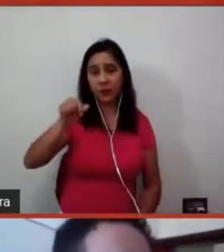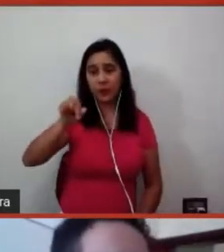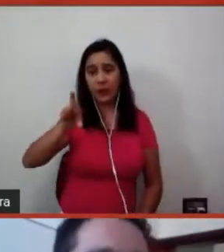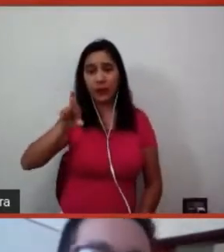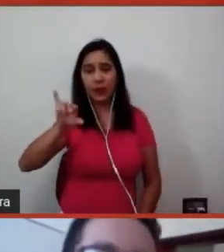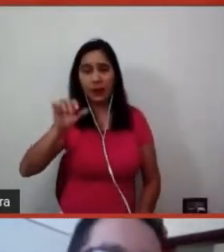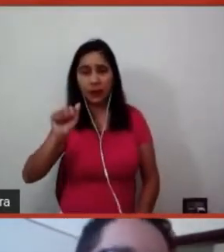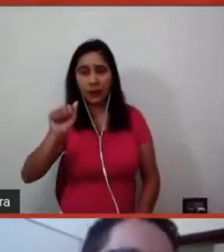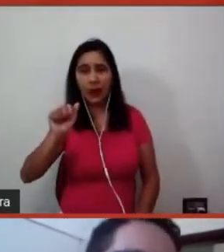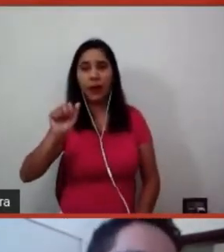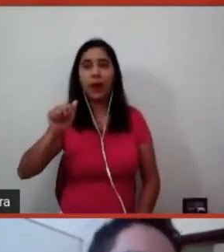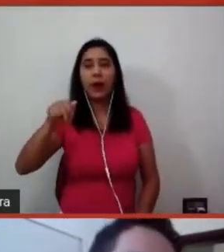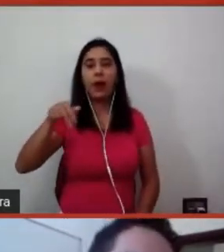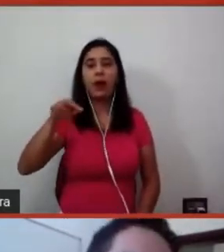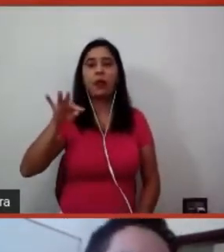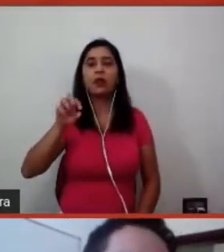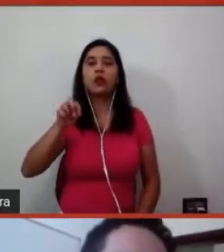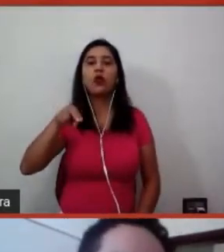E